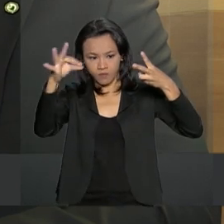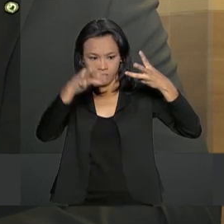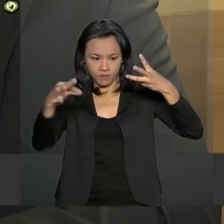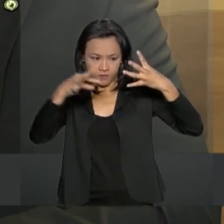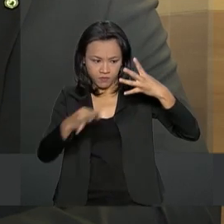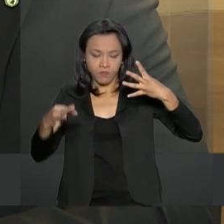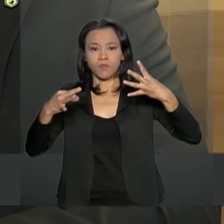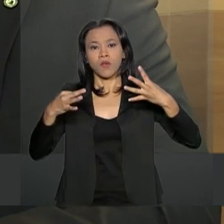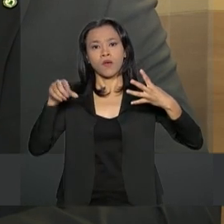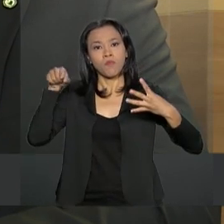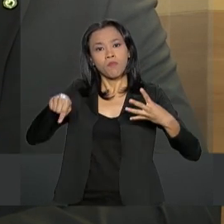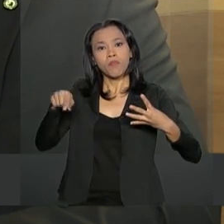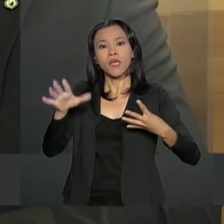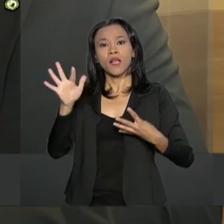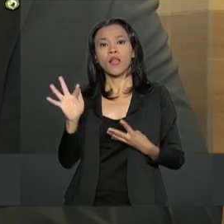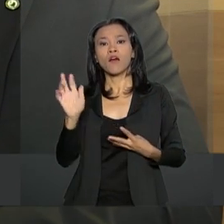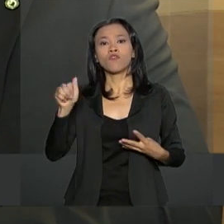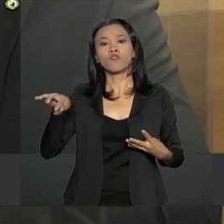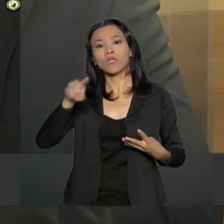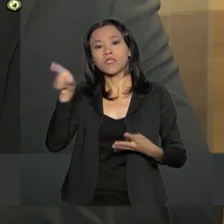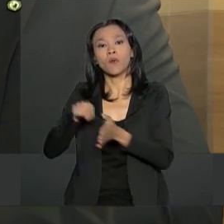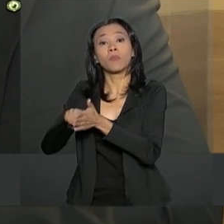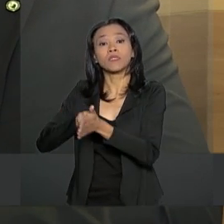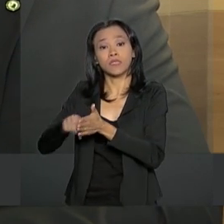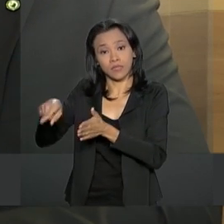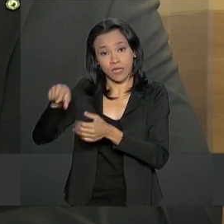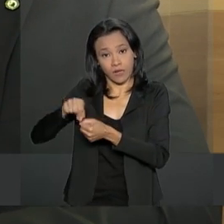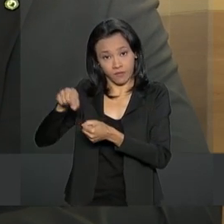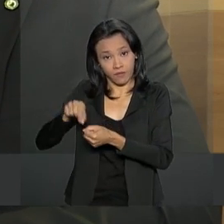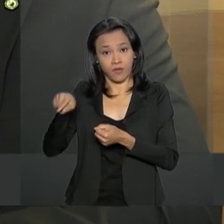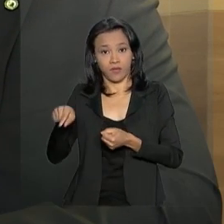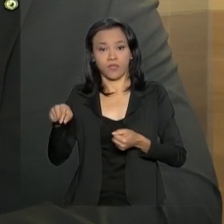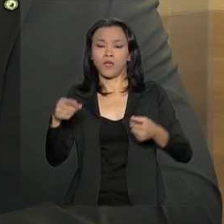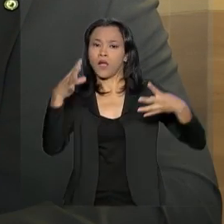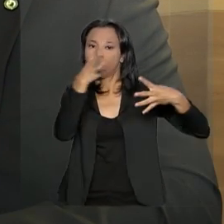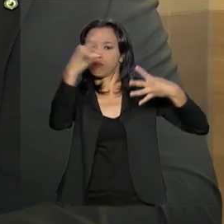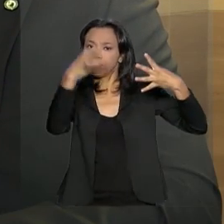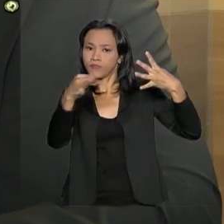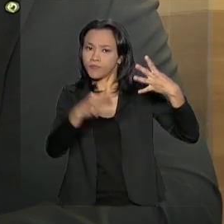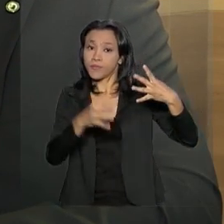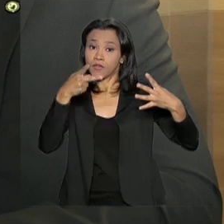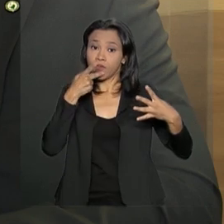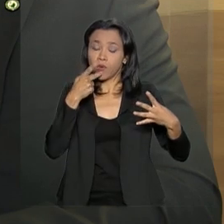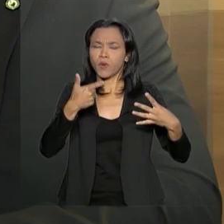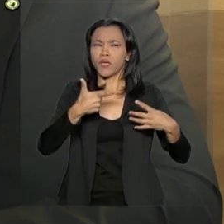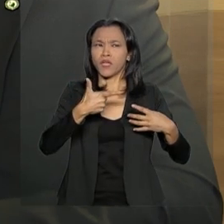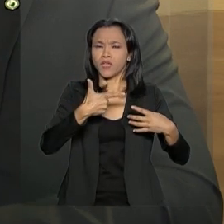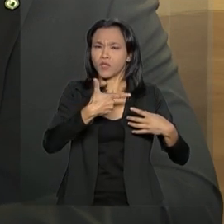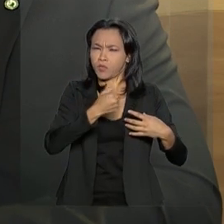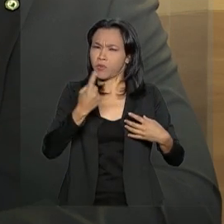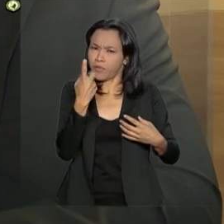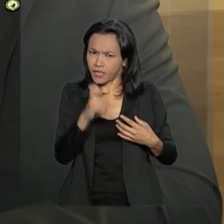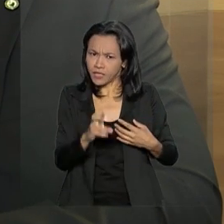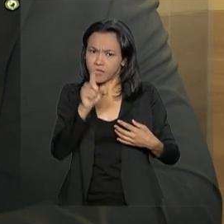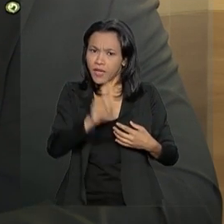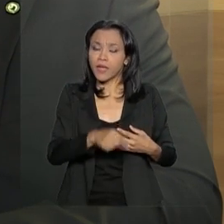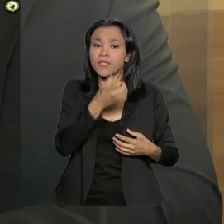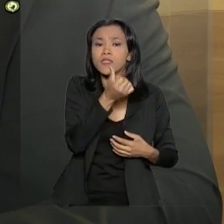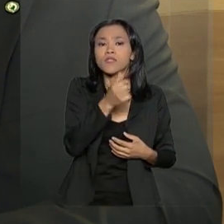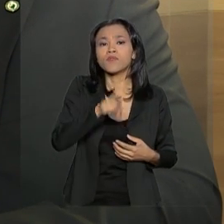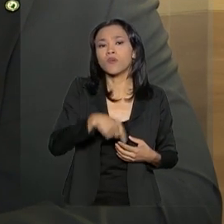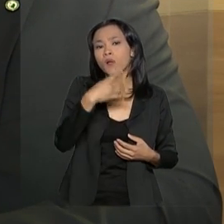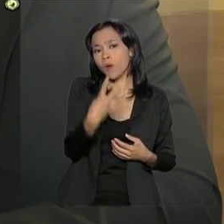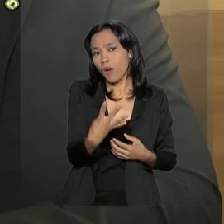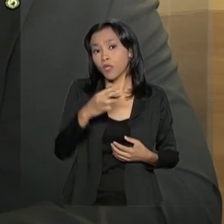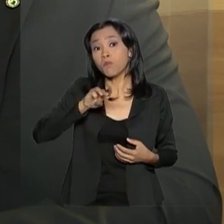João Pinheiro, isso já vem sendo feito. O último levantamento mostrou que o déficit, 2015, era de 6,4 milhões